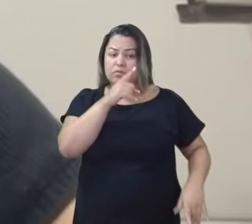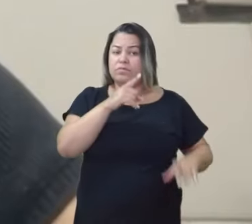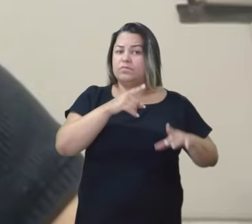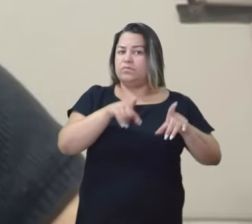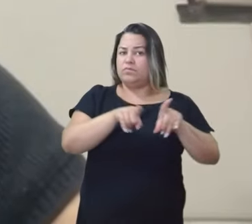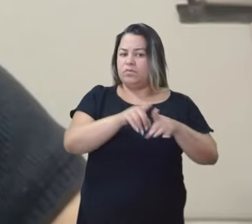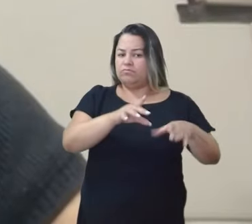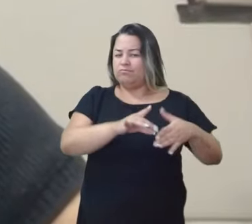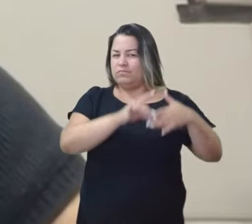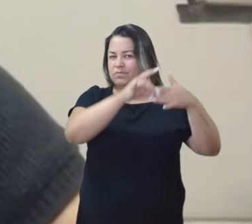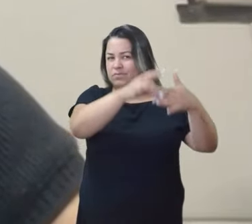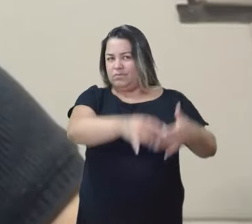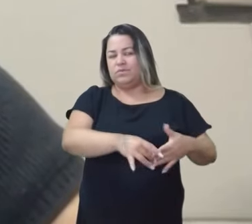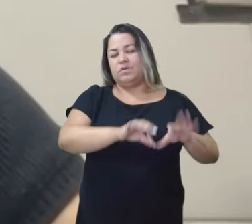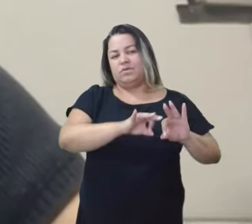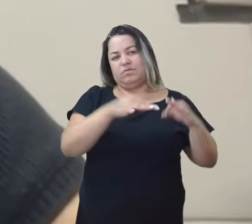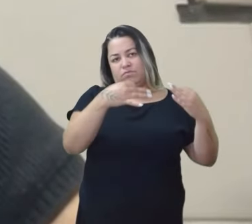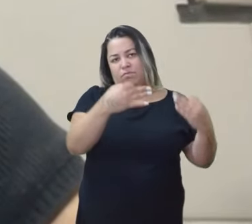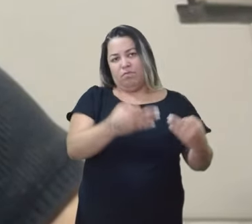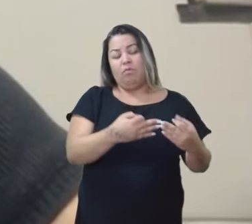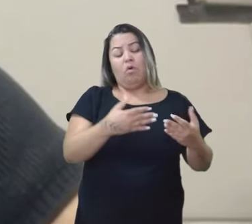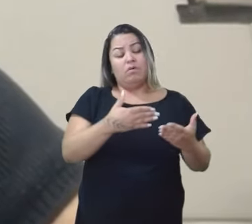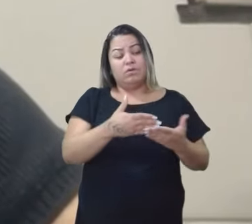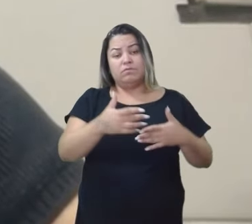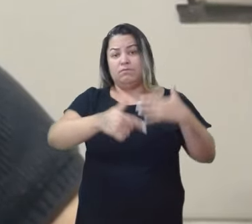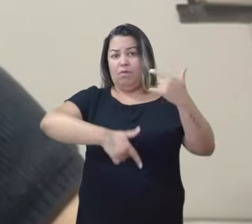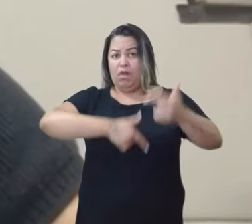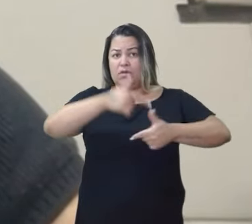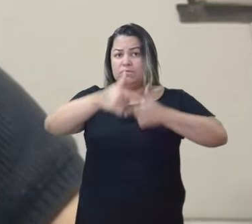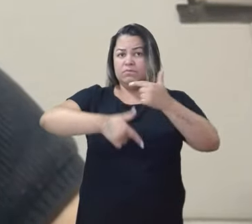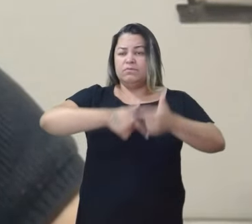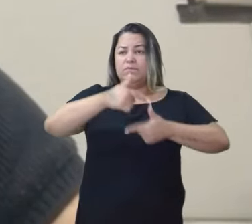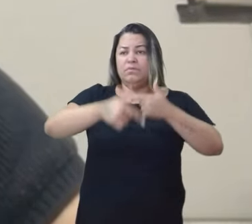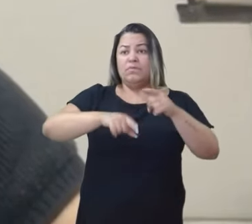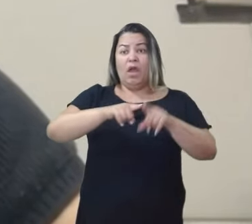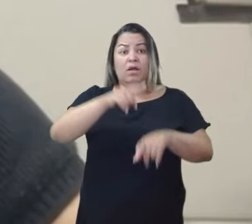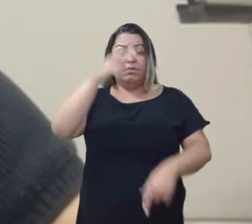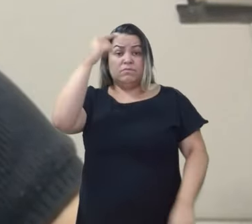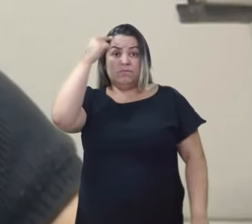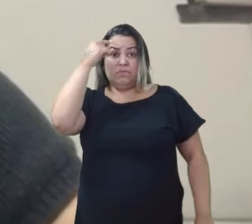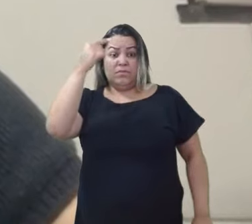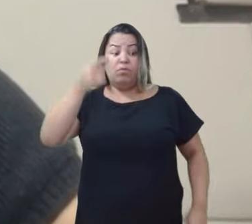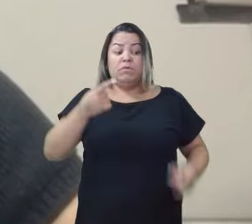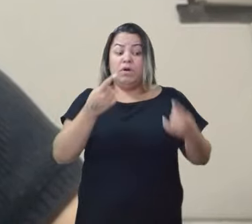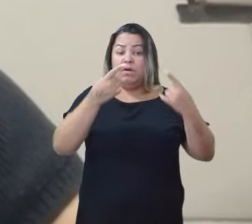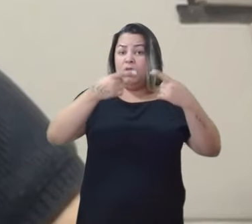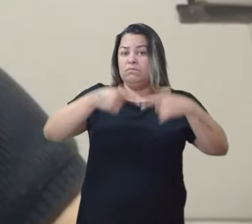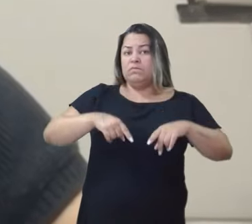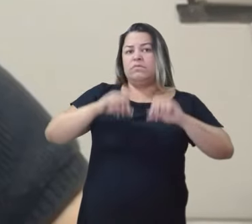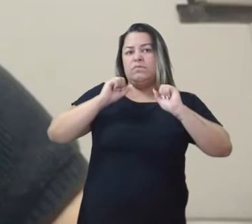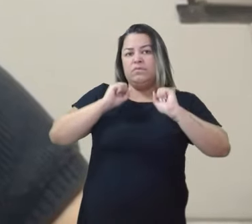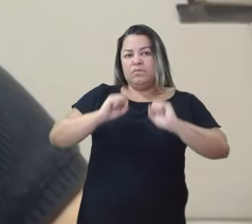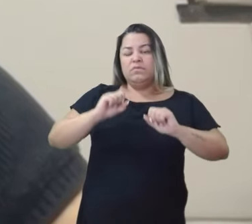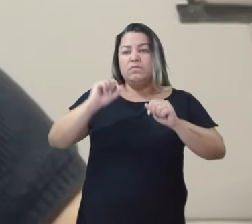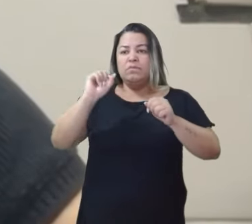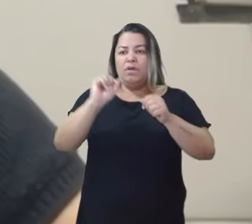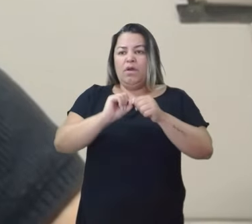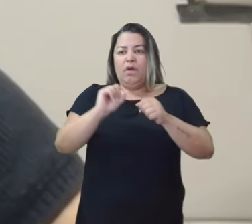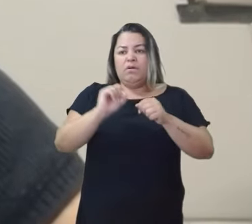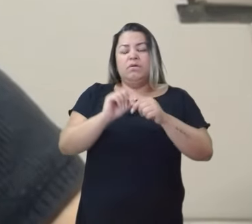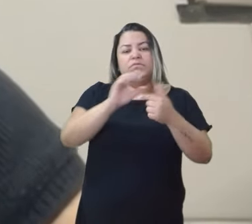E aí começamos trabalhando a ideia do que a política pode fazer